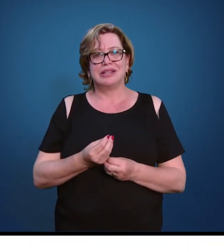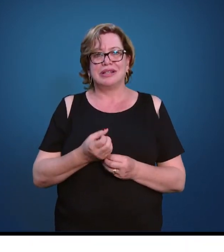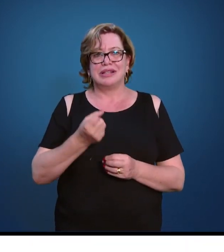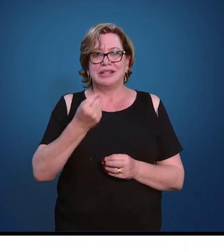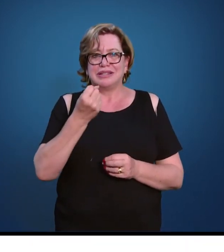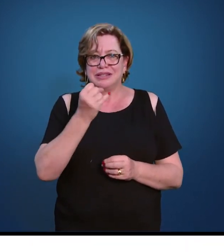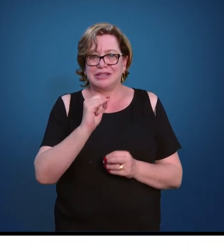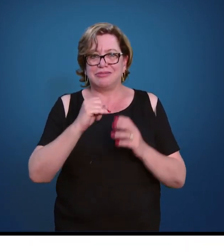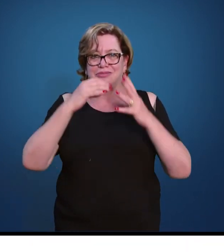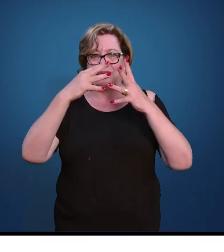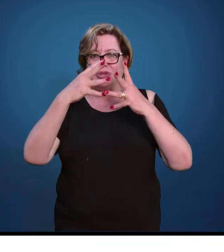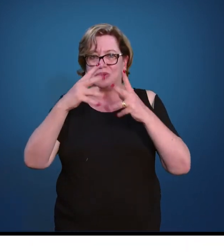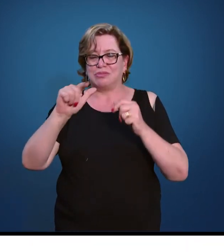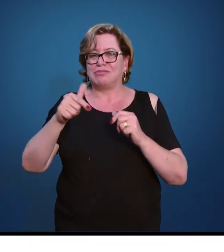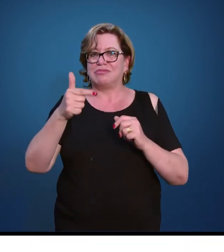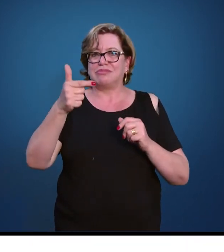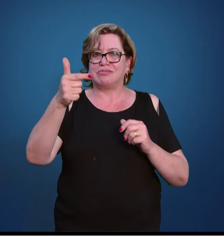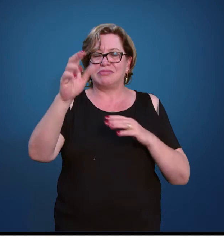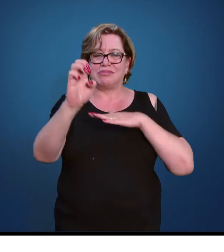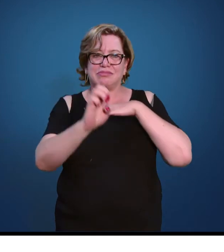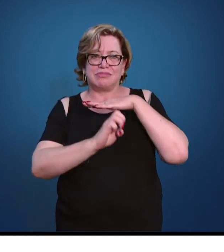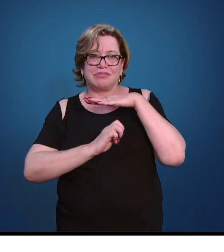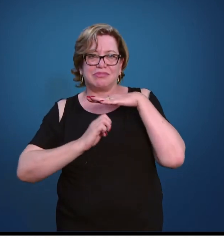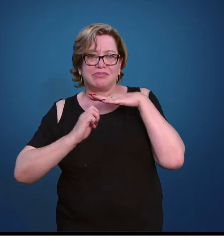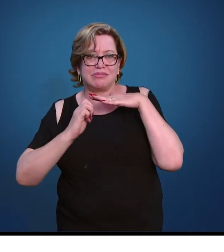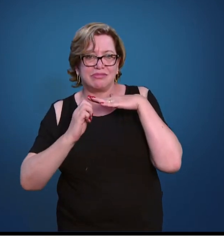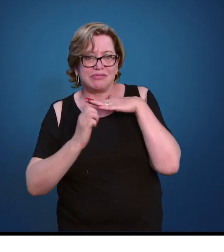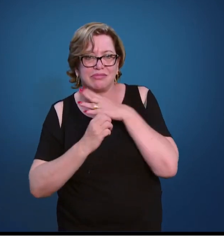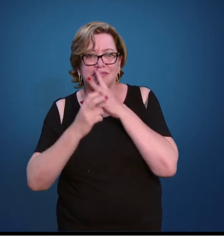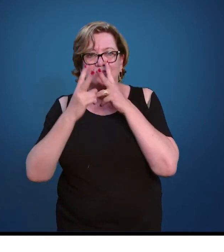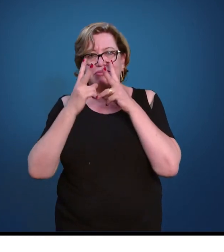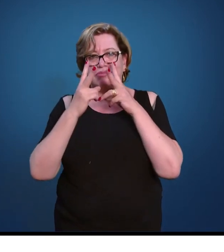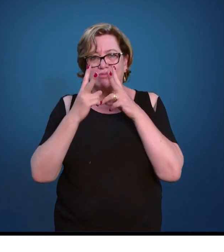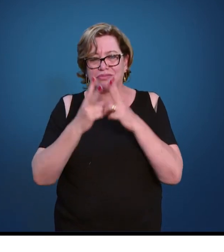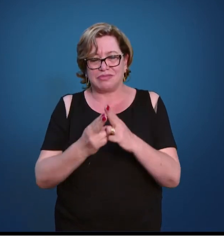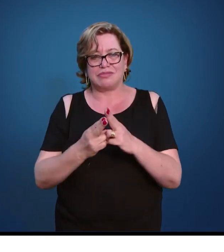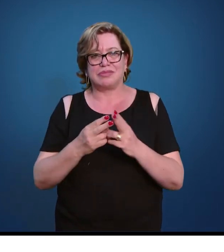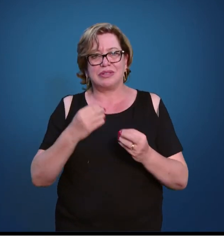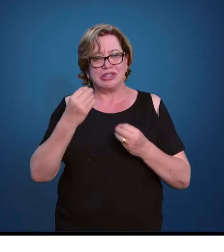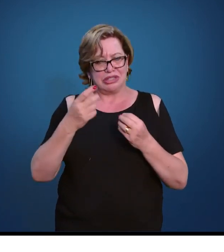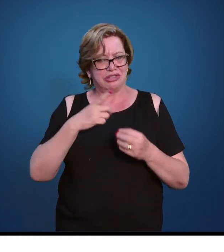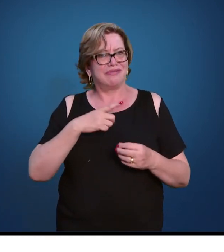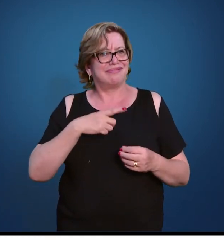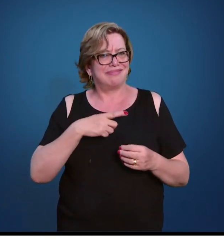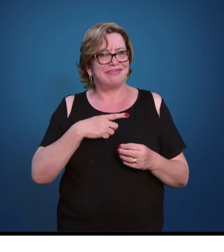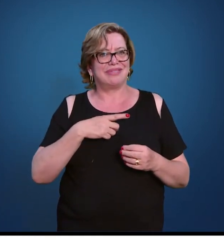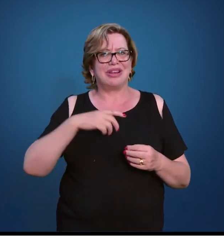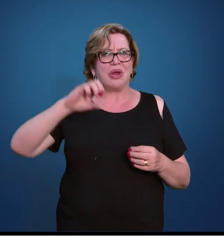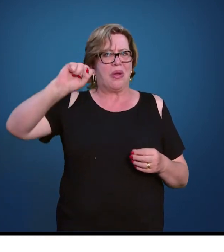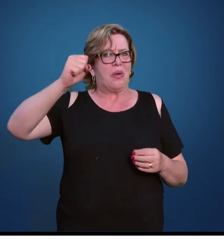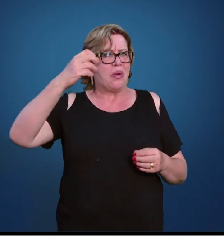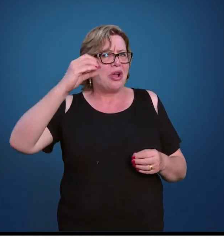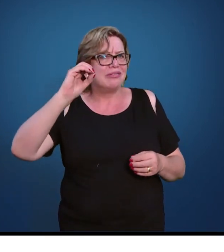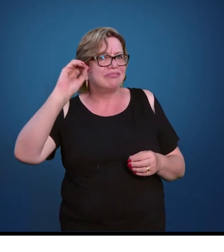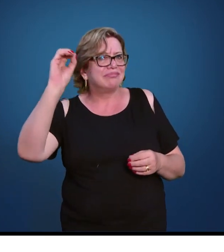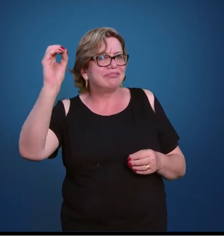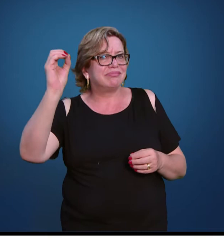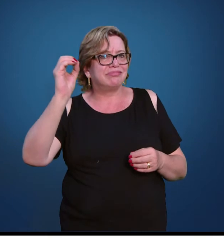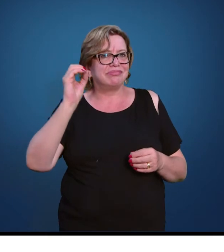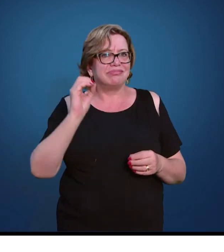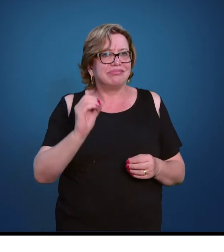Se todas as outras empresas do mesmo ramo e do mesmo porte tiveram um incremento de